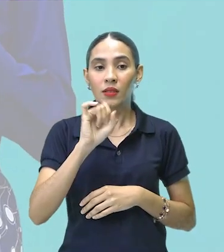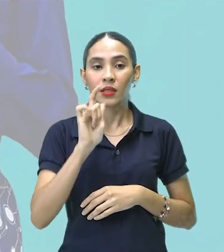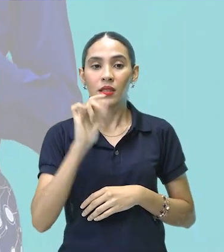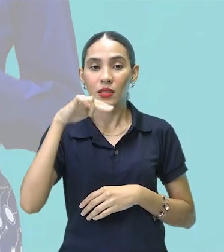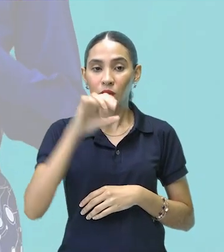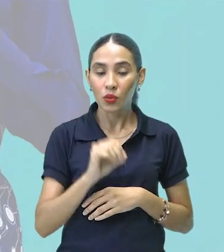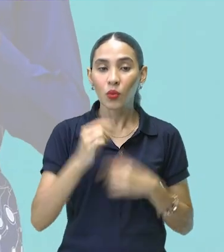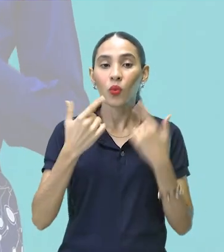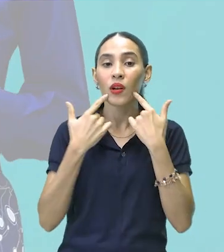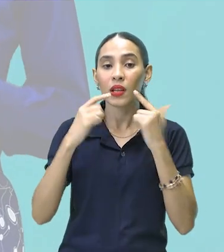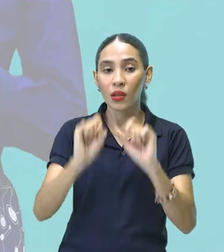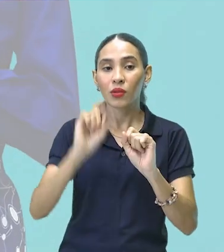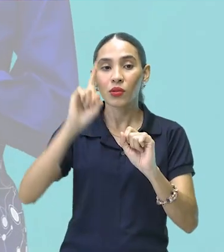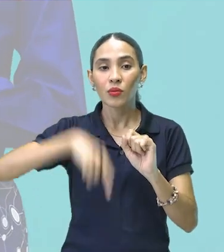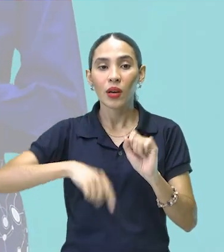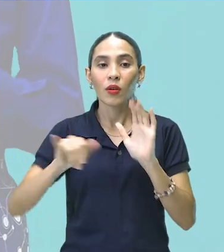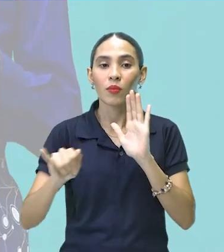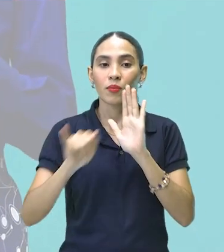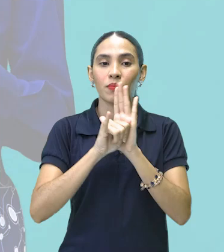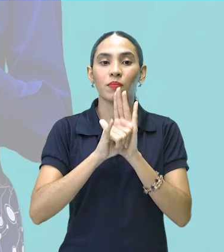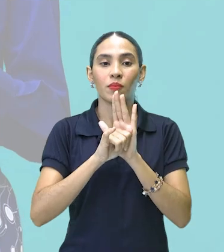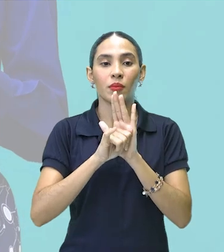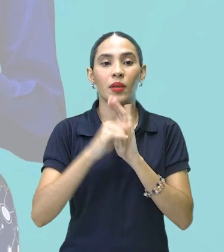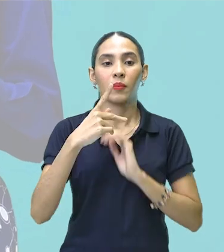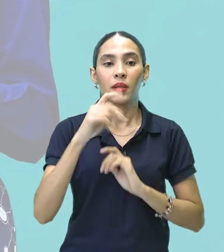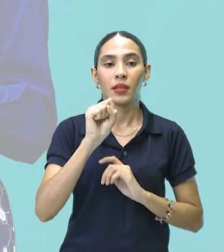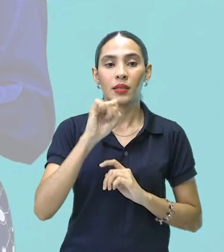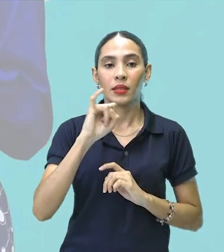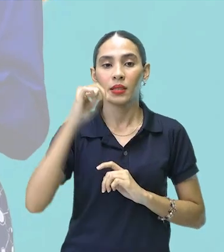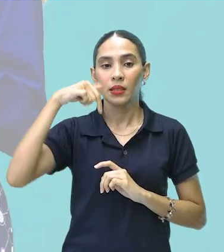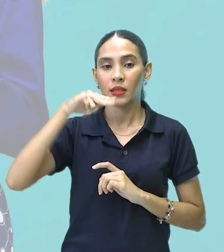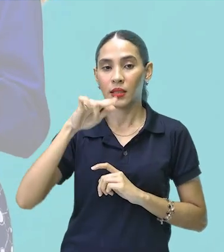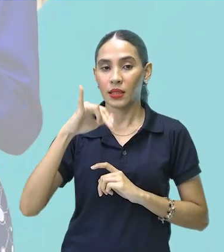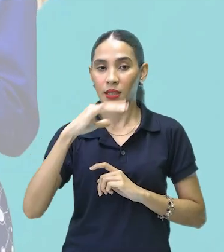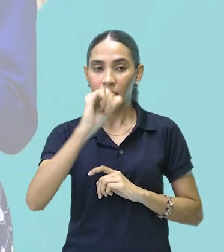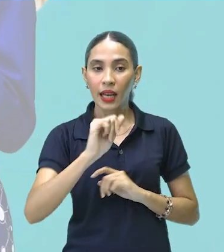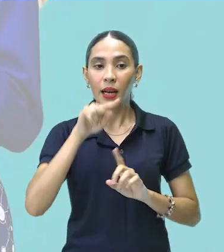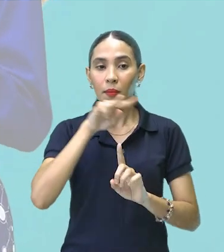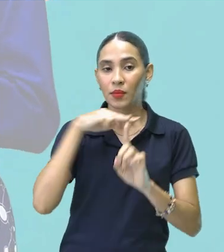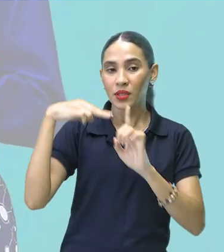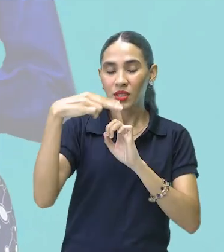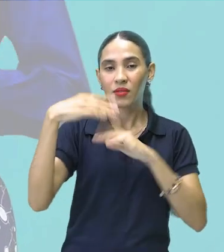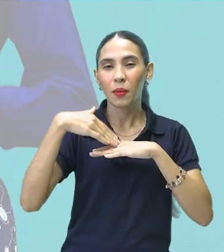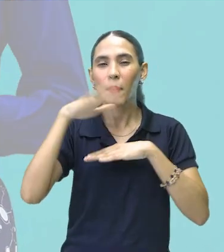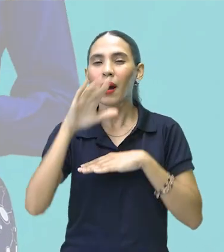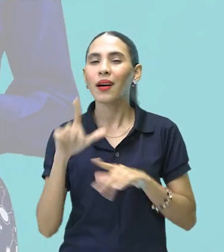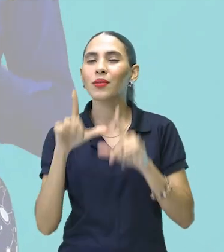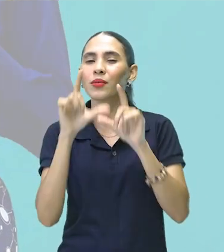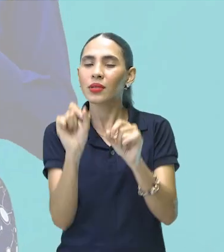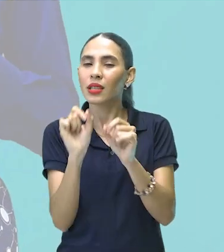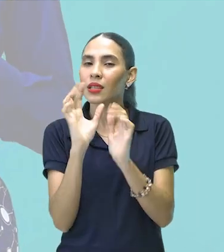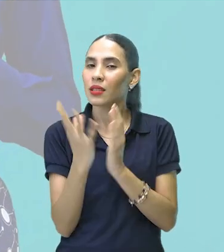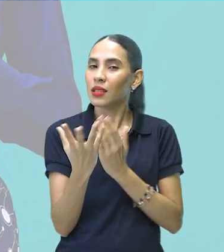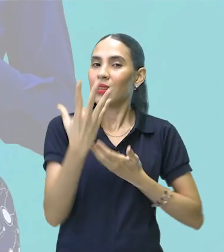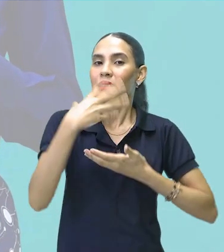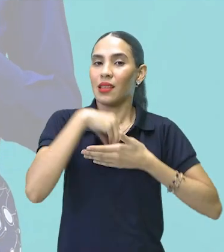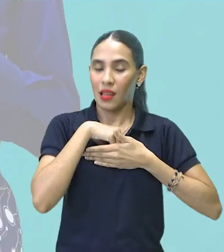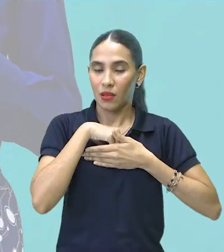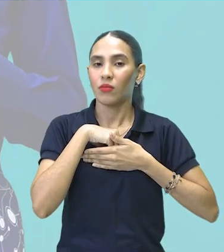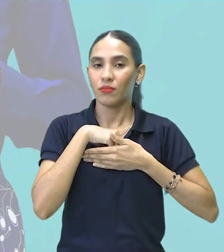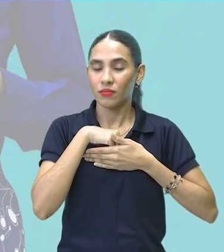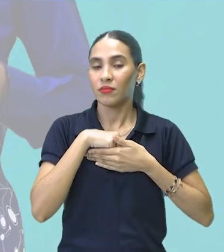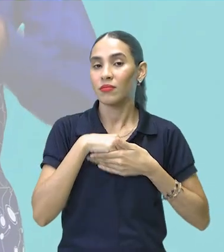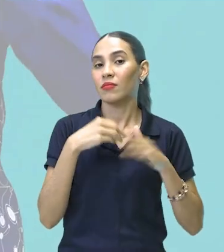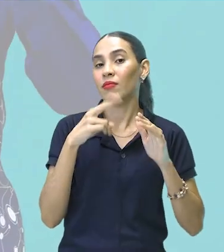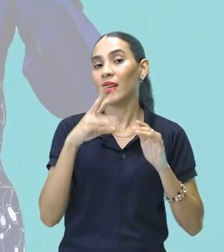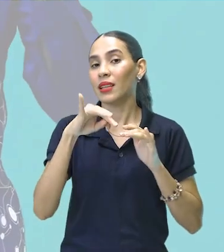é uma entidade que ela vai trazer aqui um olhar mais psíquico, ou seja,